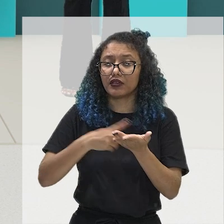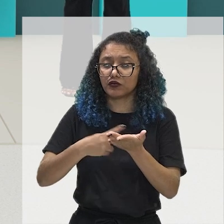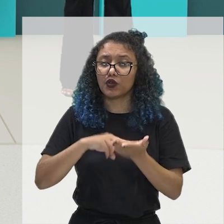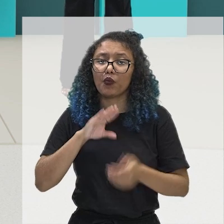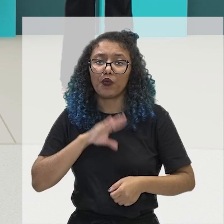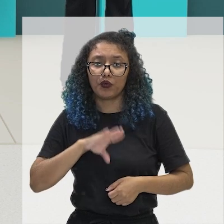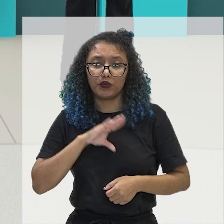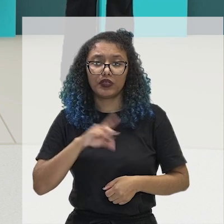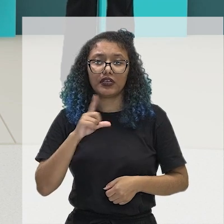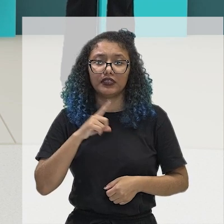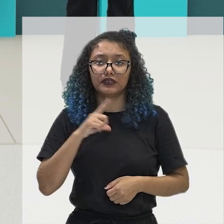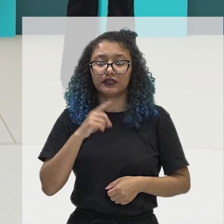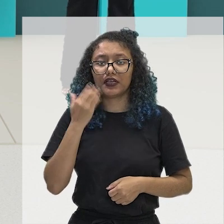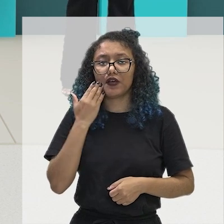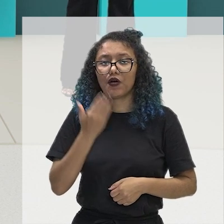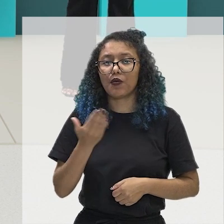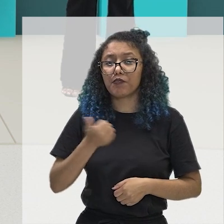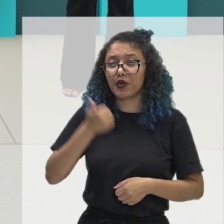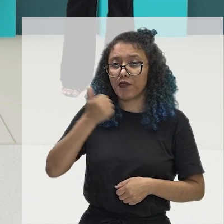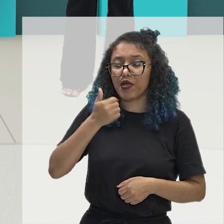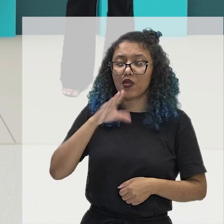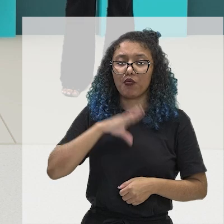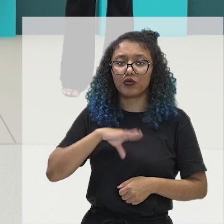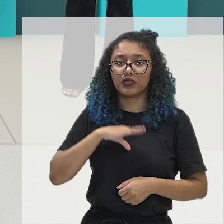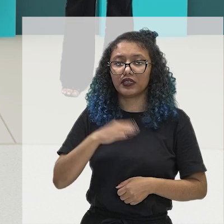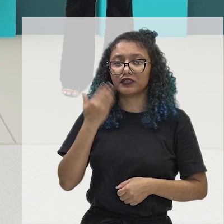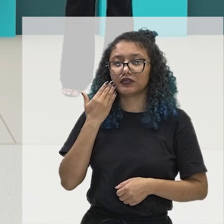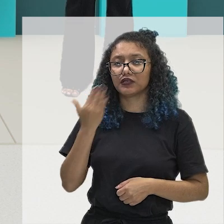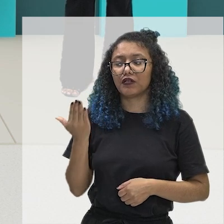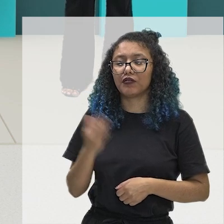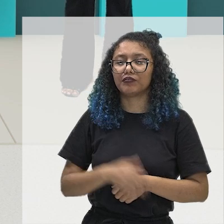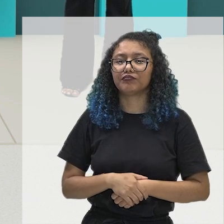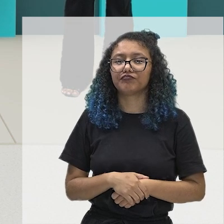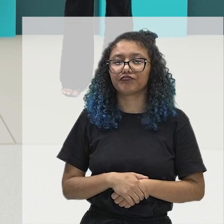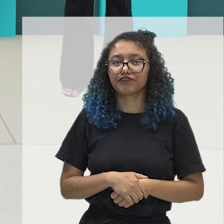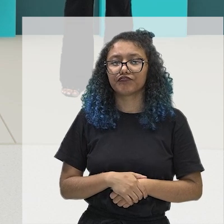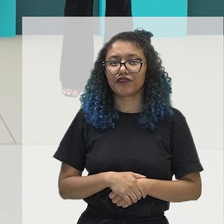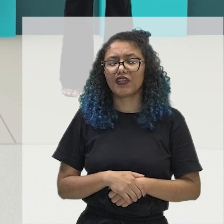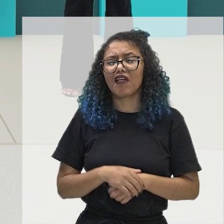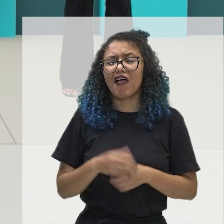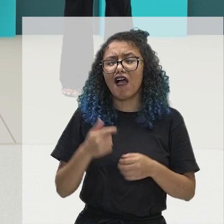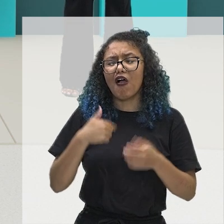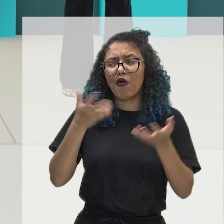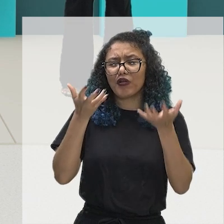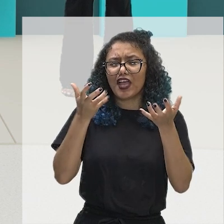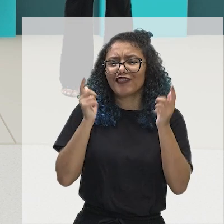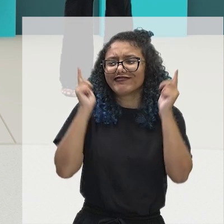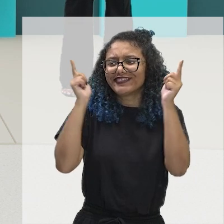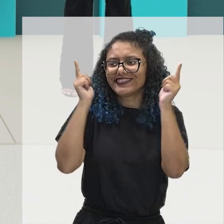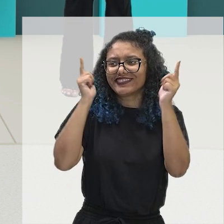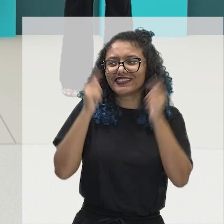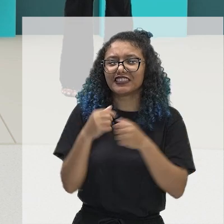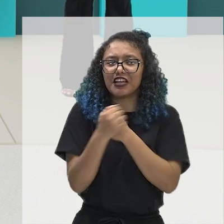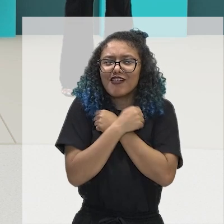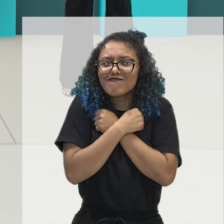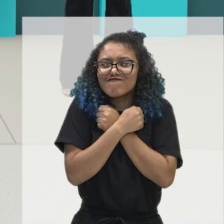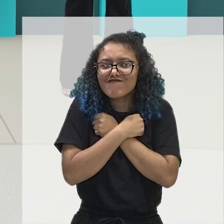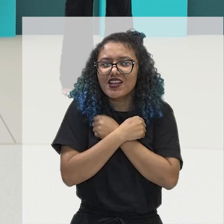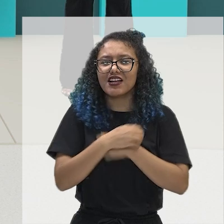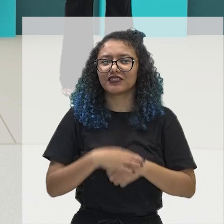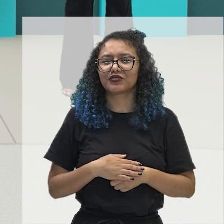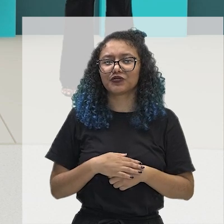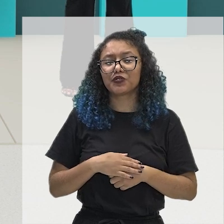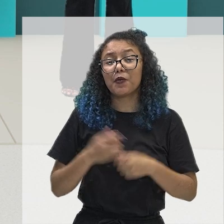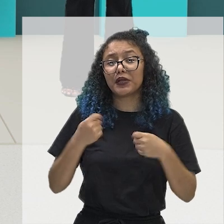olhada aqui nas expressões em português primeiro, olha só. Temos aqui, eu quero me divertir, me dê um abraço, tenho que ir,